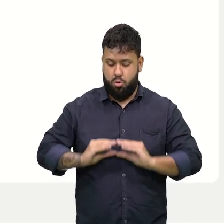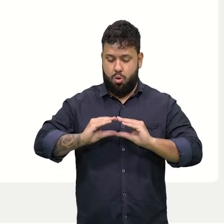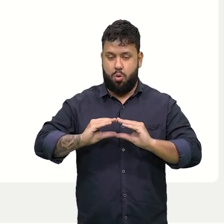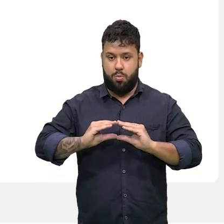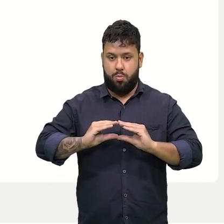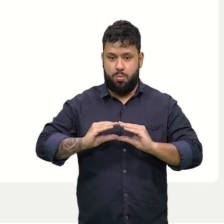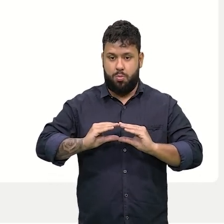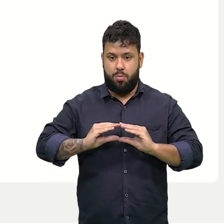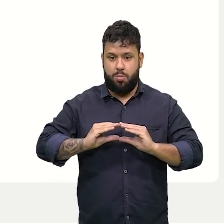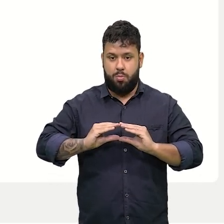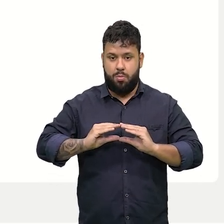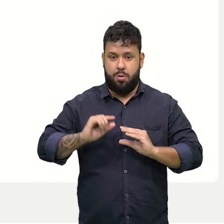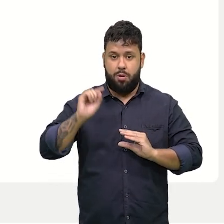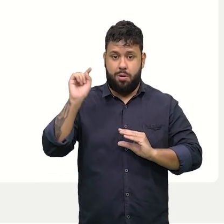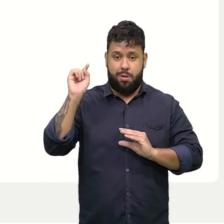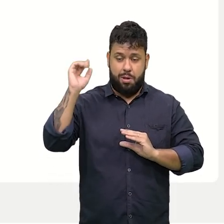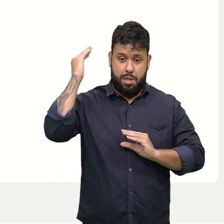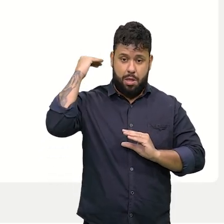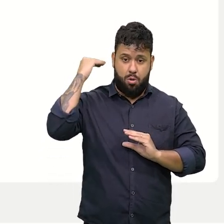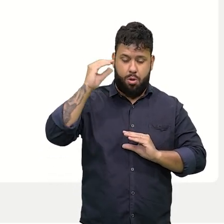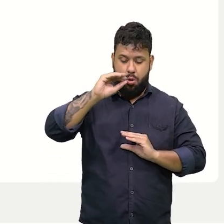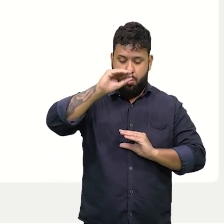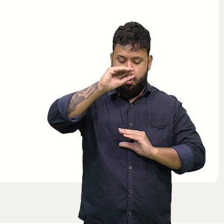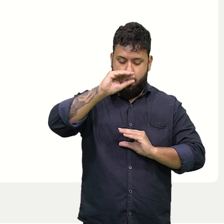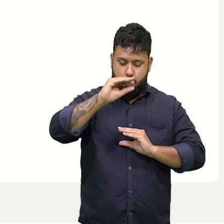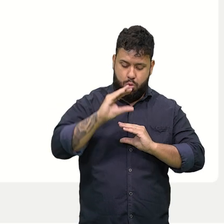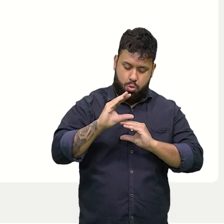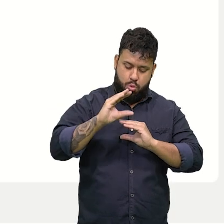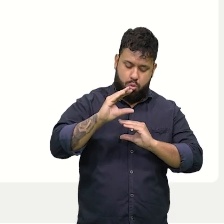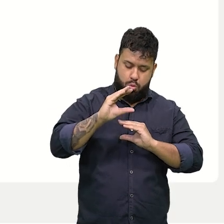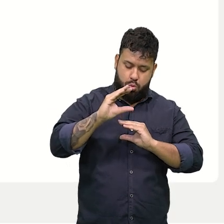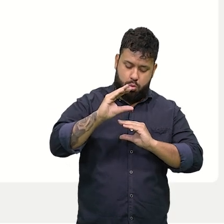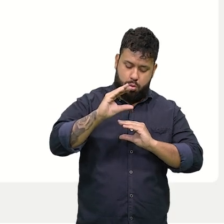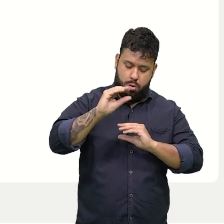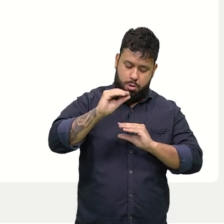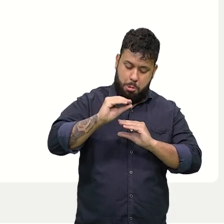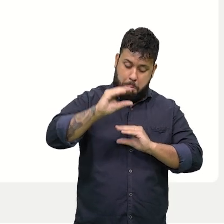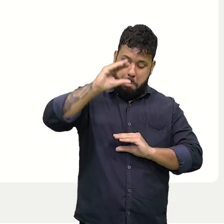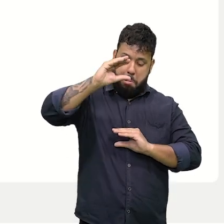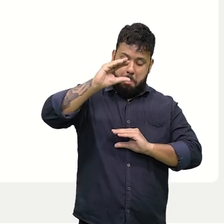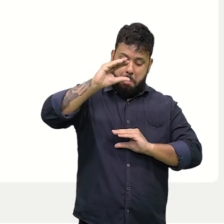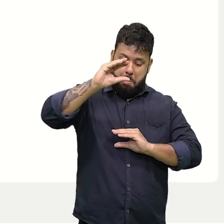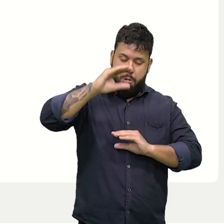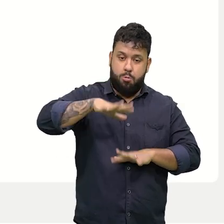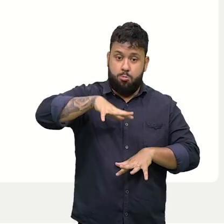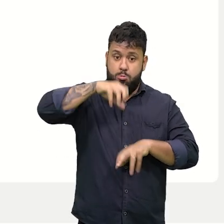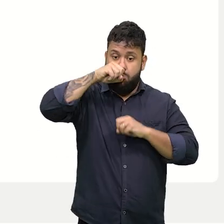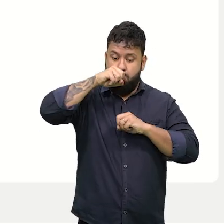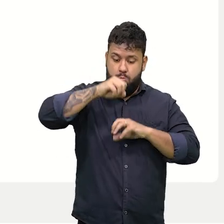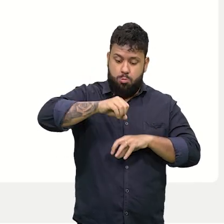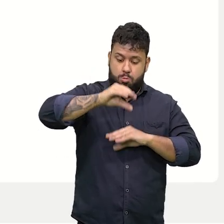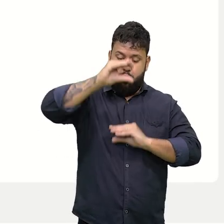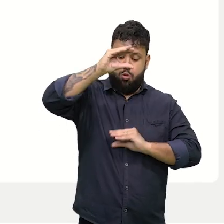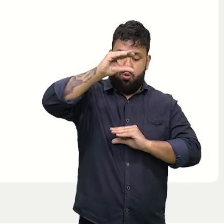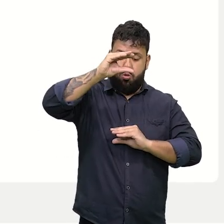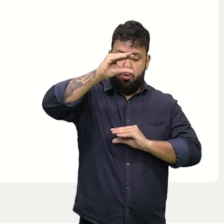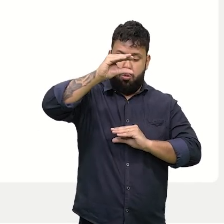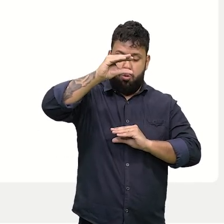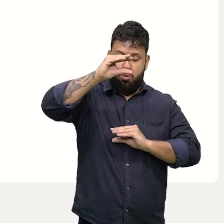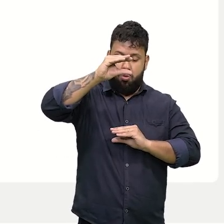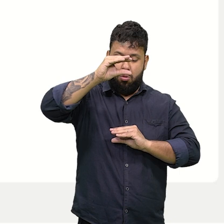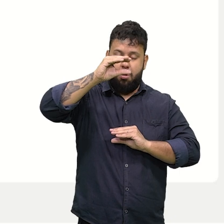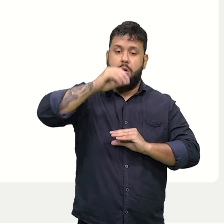sobe, o músculo intercostal desce. Então, inspira,